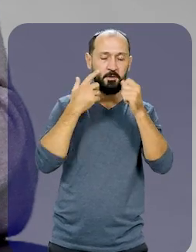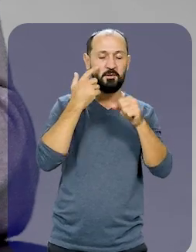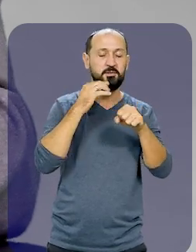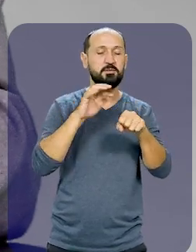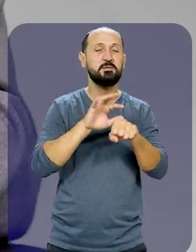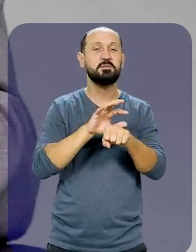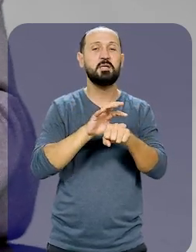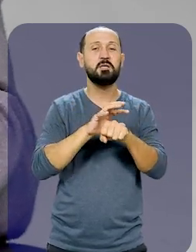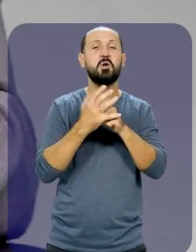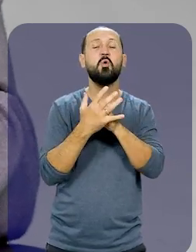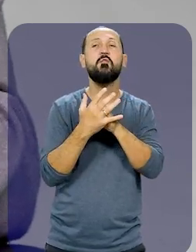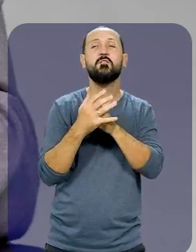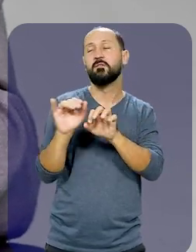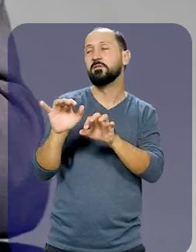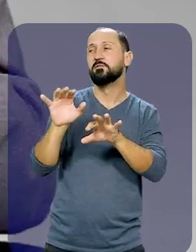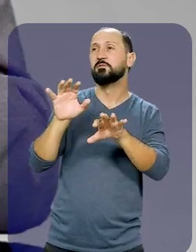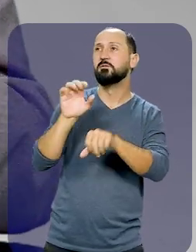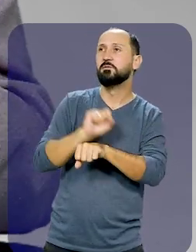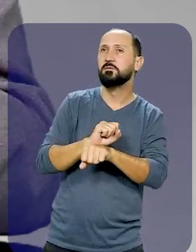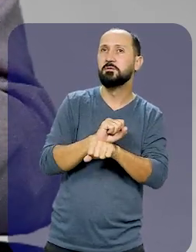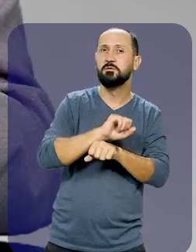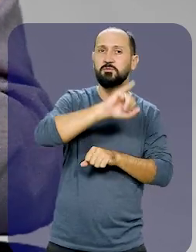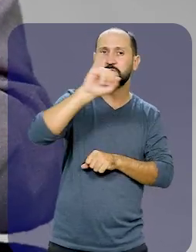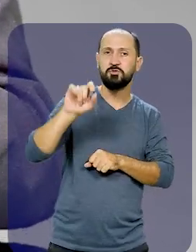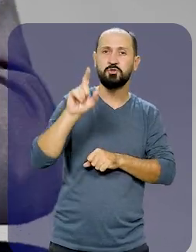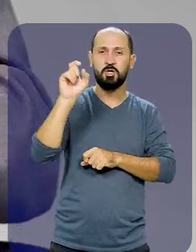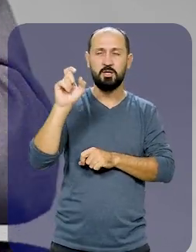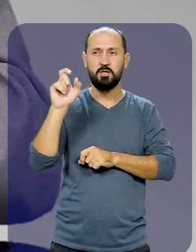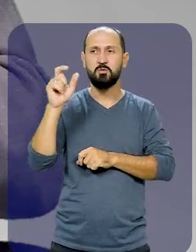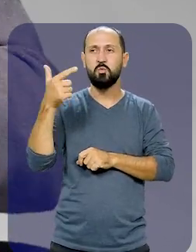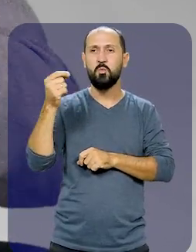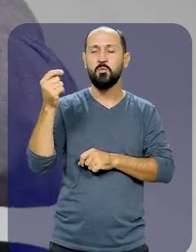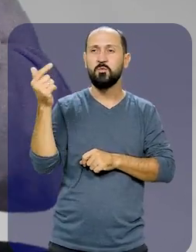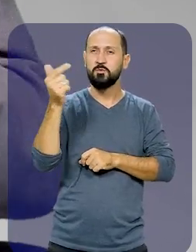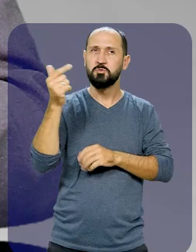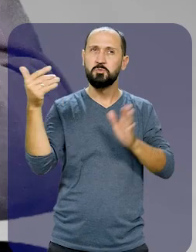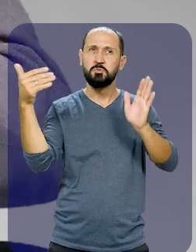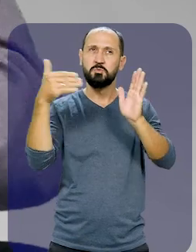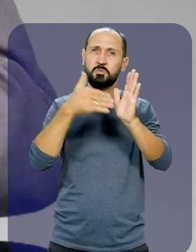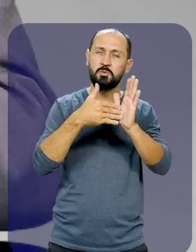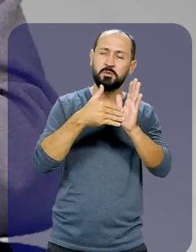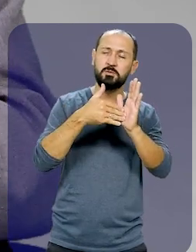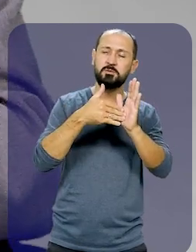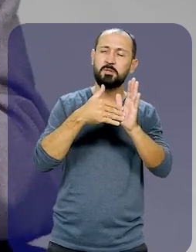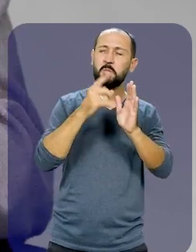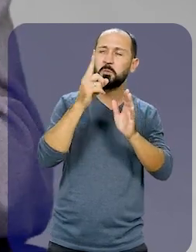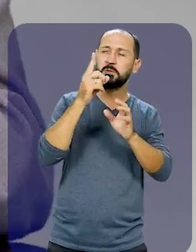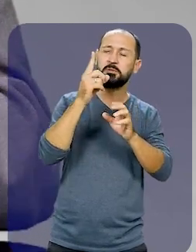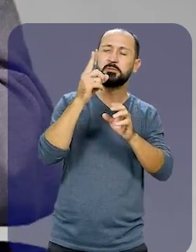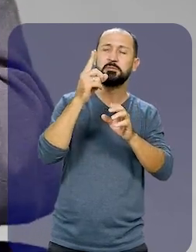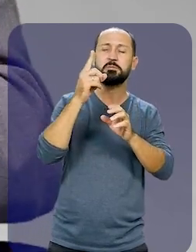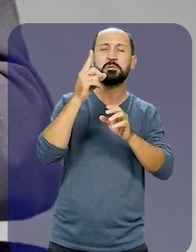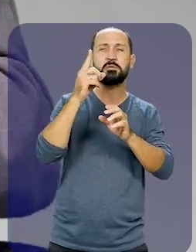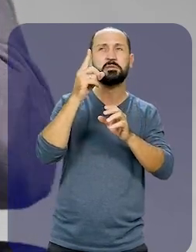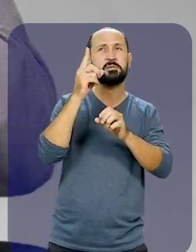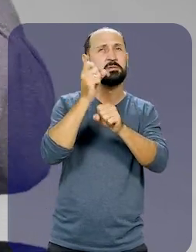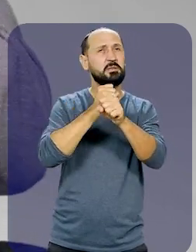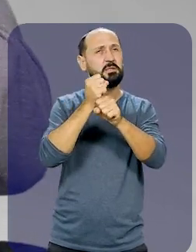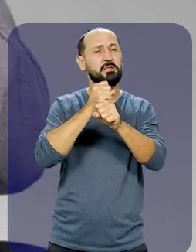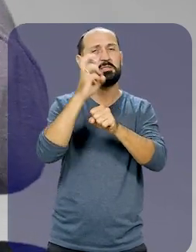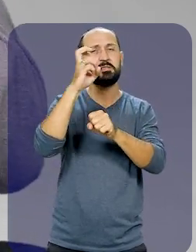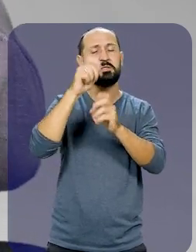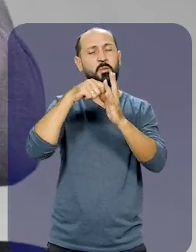nós chamamos agora de Covidinha. De janeiro de 22 para cá, há 1 ano e 5 meses,